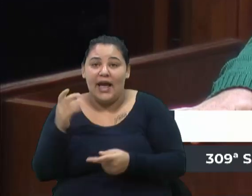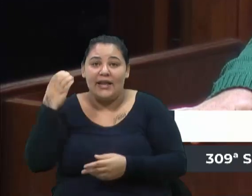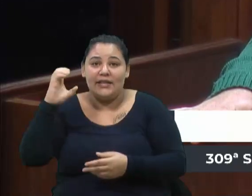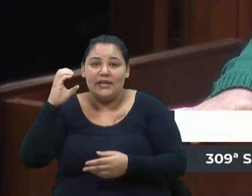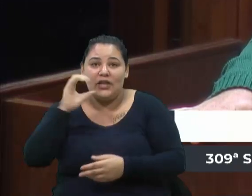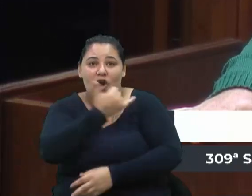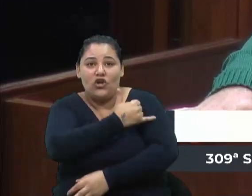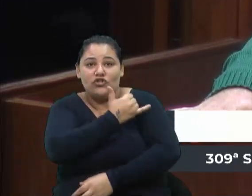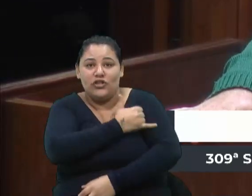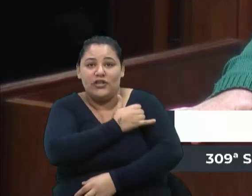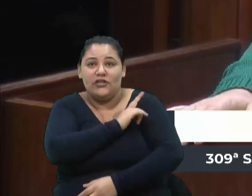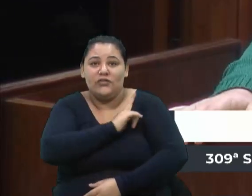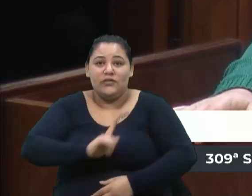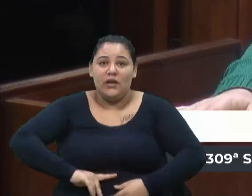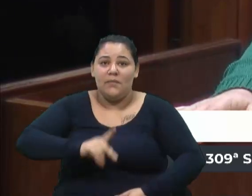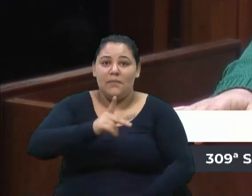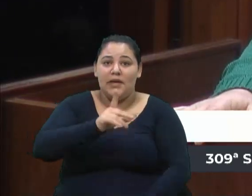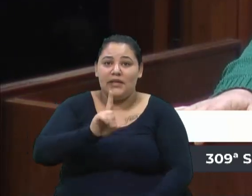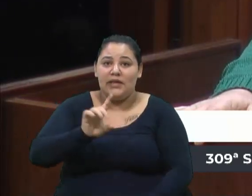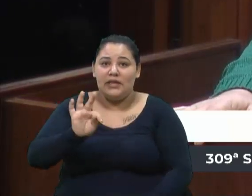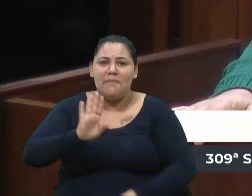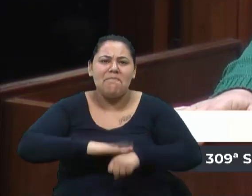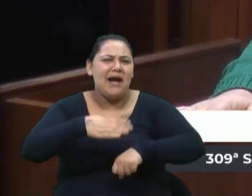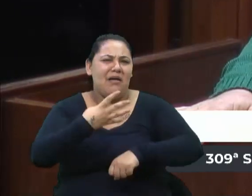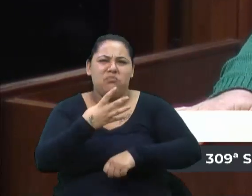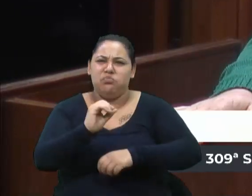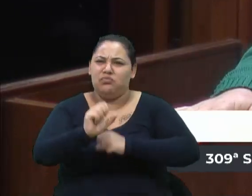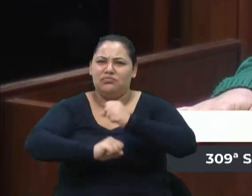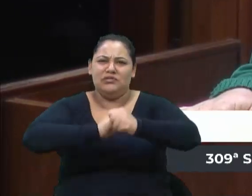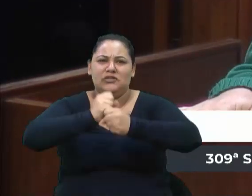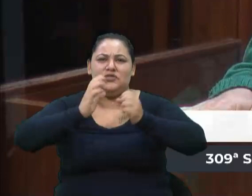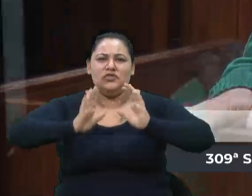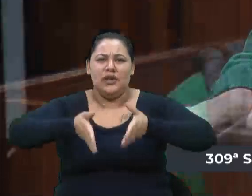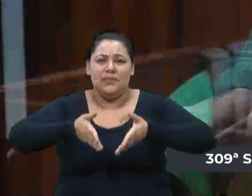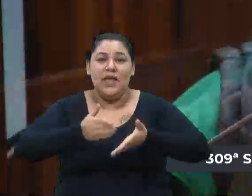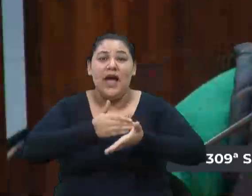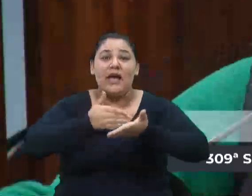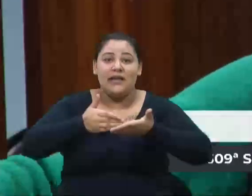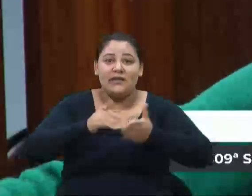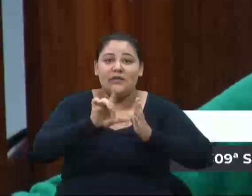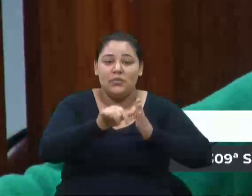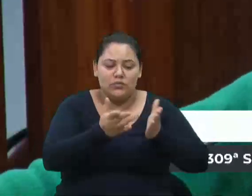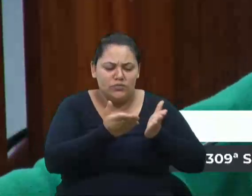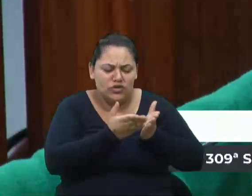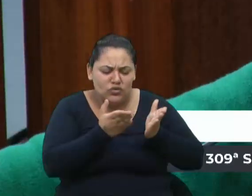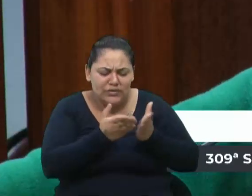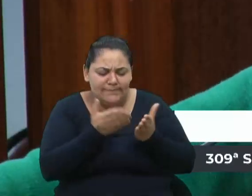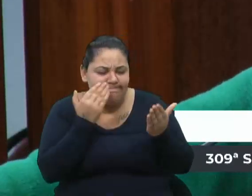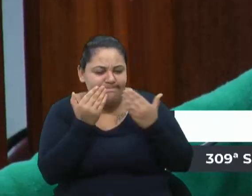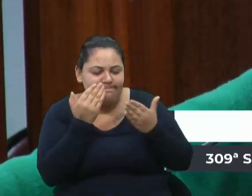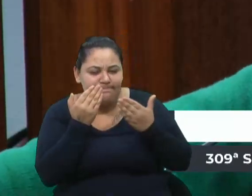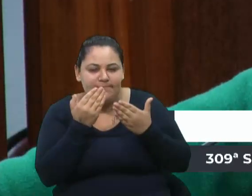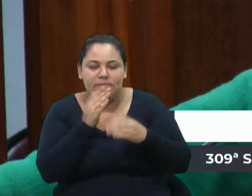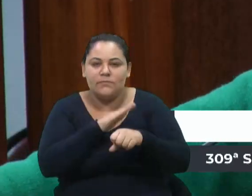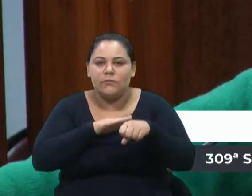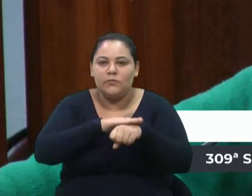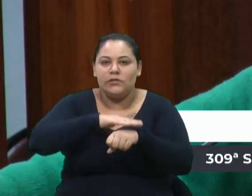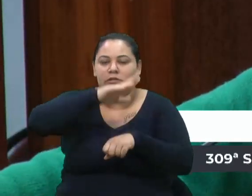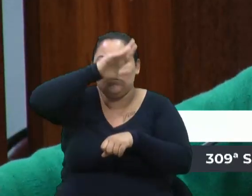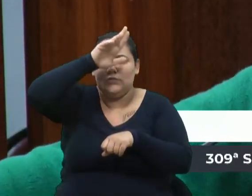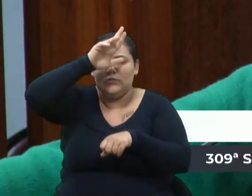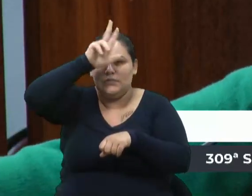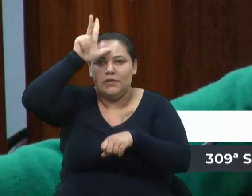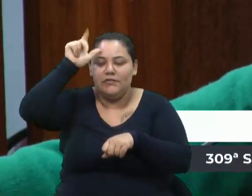governada pelo PDT é mais de 40 anos e a partir disso então estudando e conversando com o prefeito de Niterói